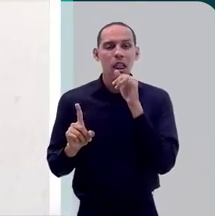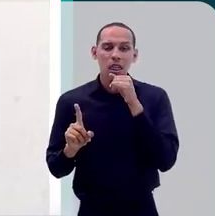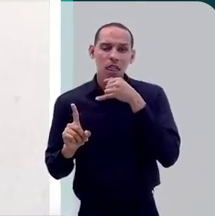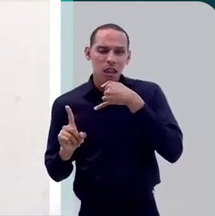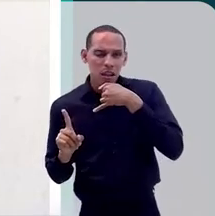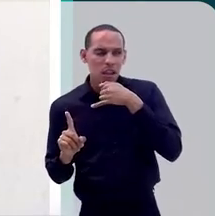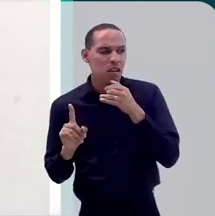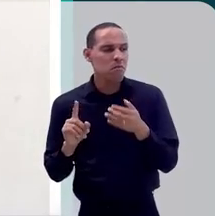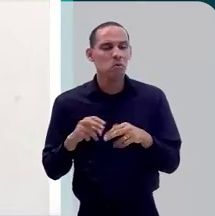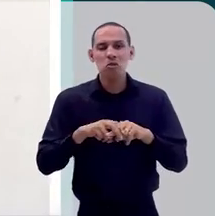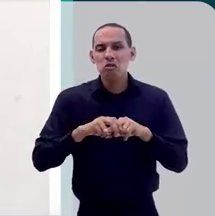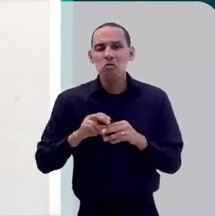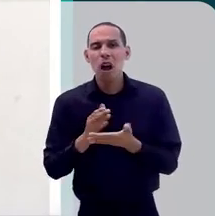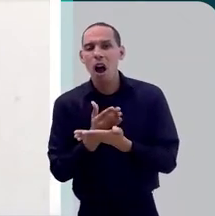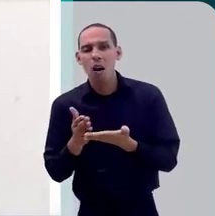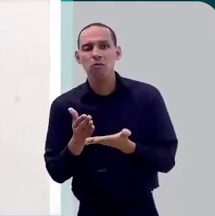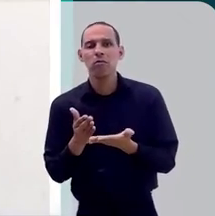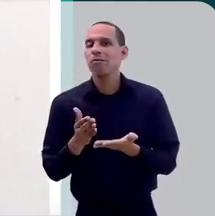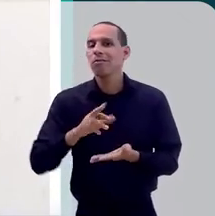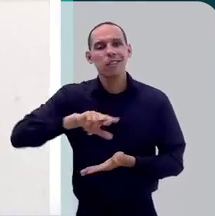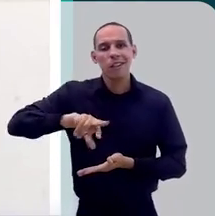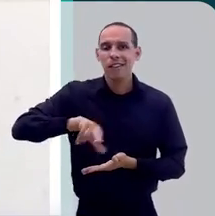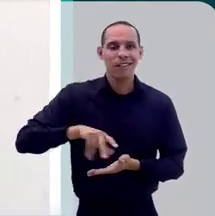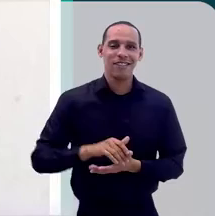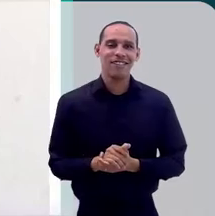triste por conta de alguma coisa. Não, não é.